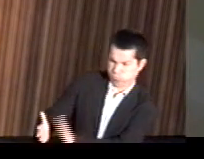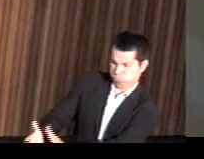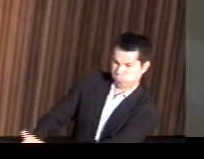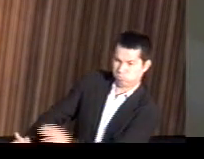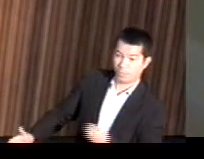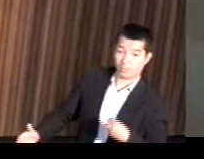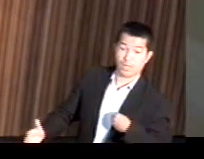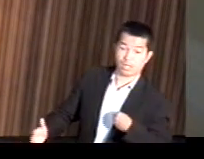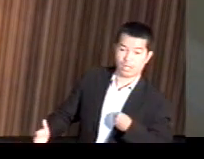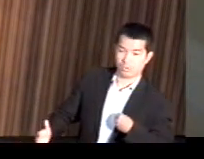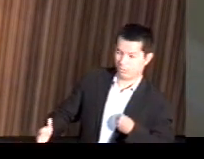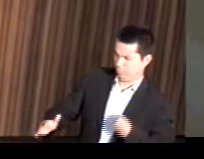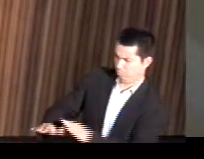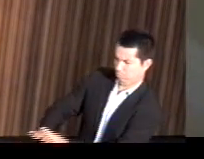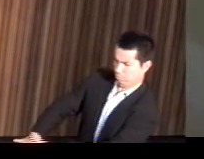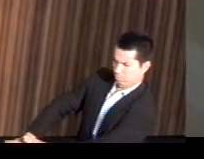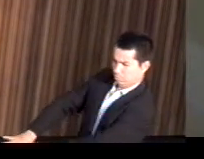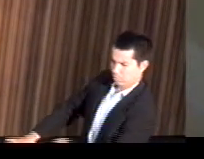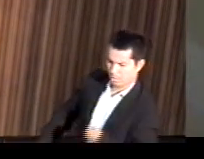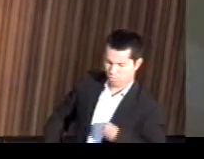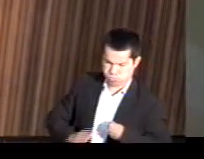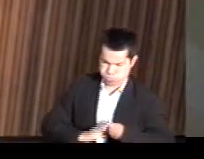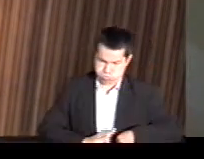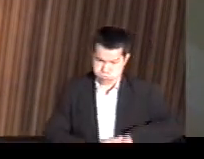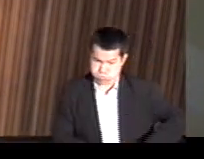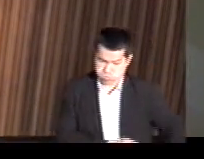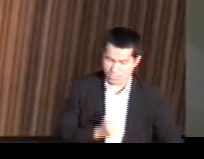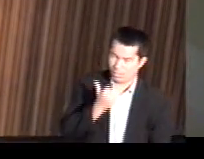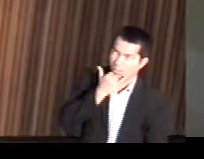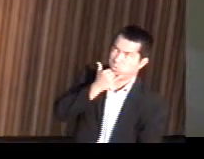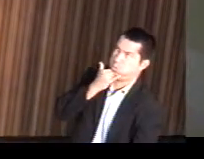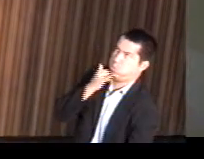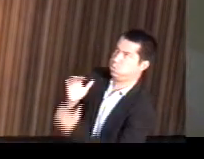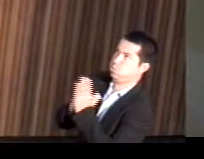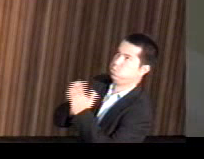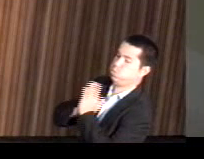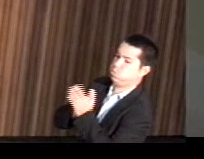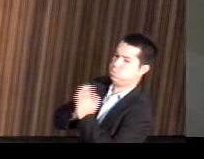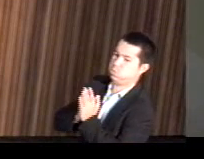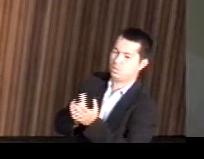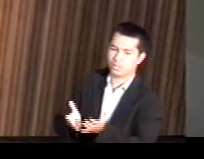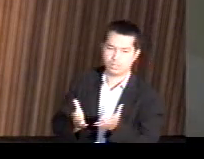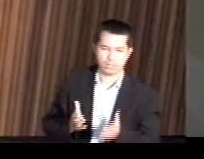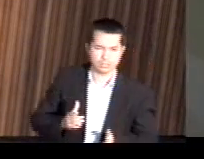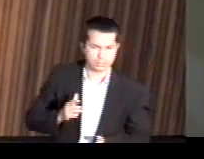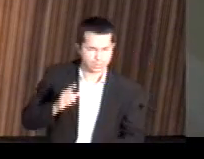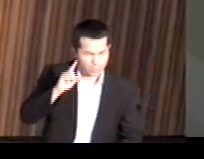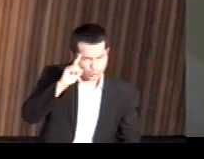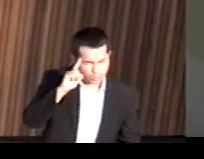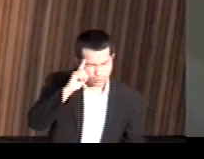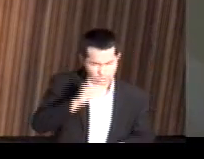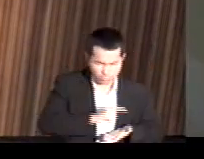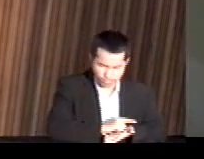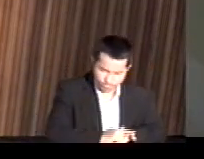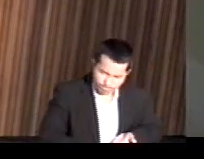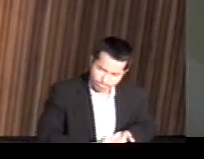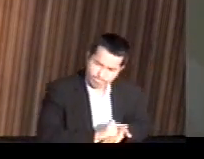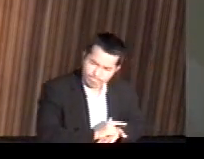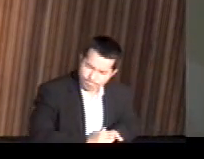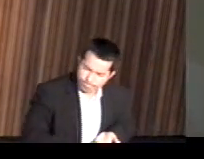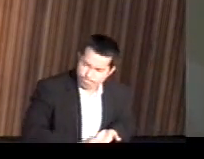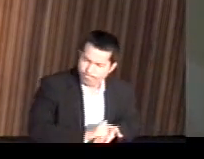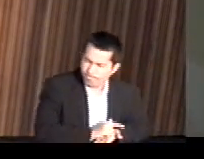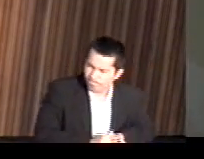modo de vida. A primeira coisa que Melquisedeque me ensina é que ele é o